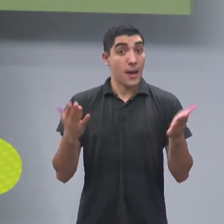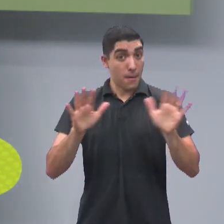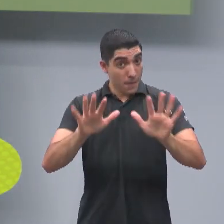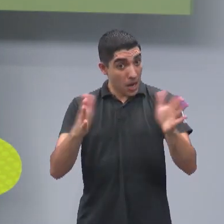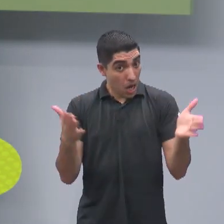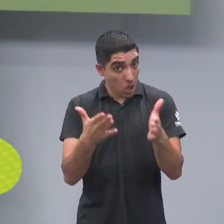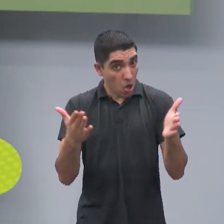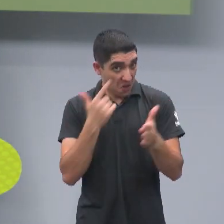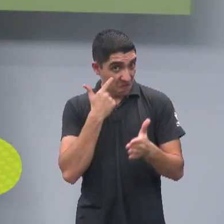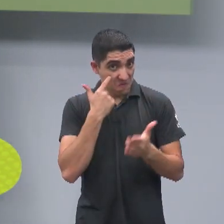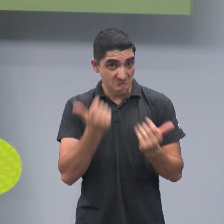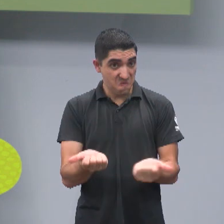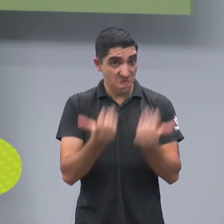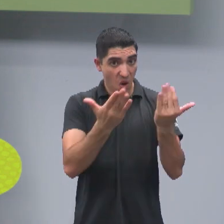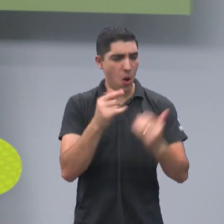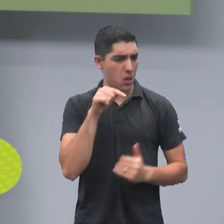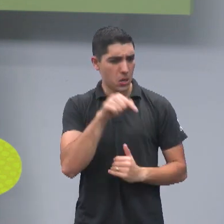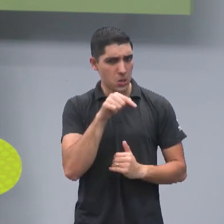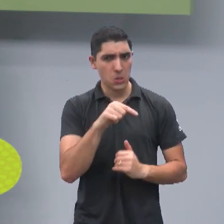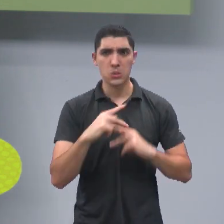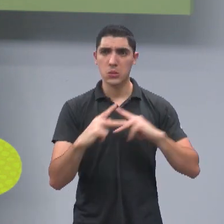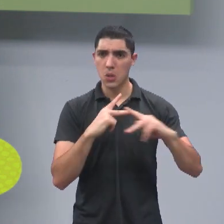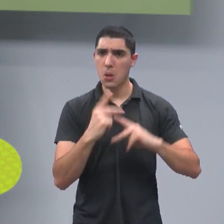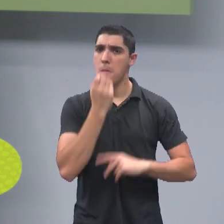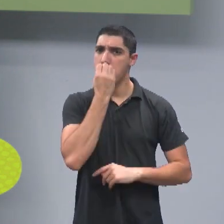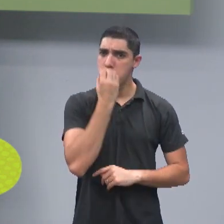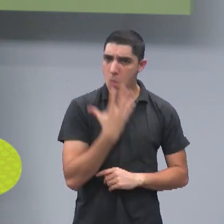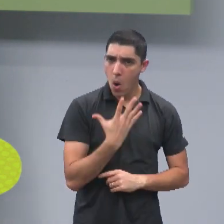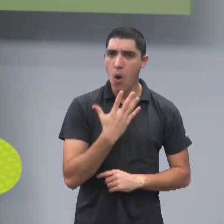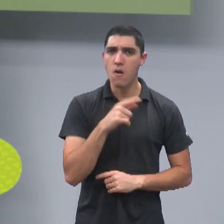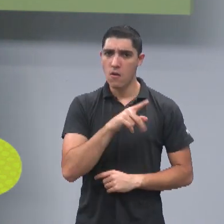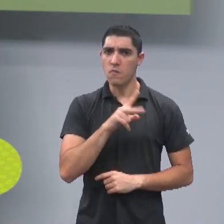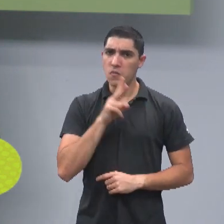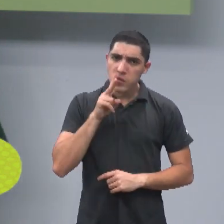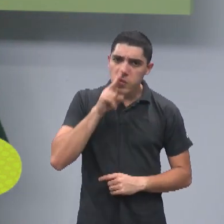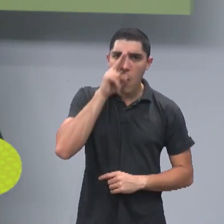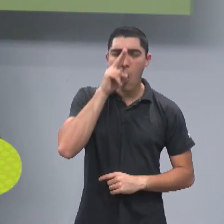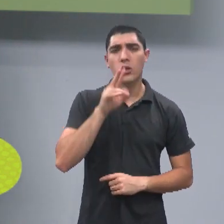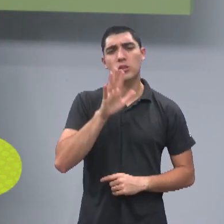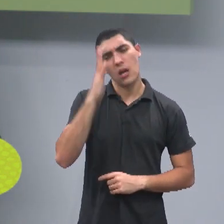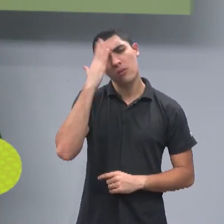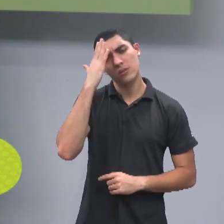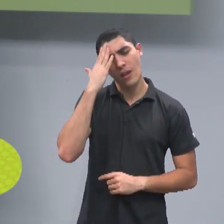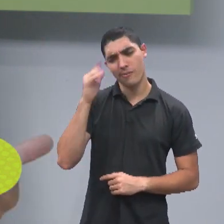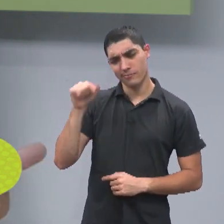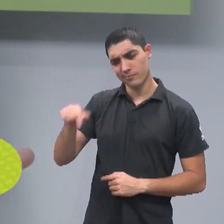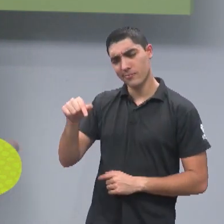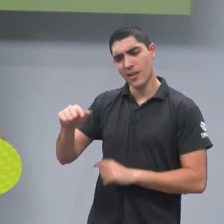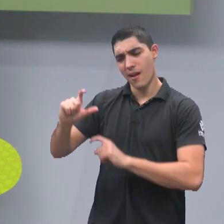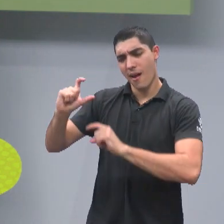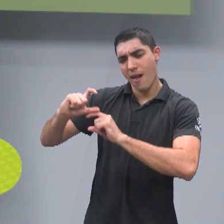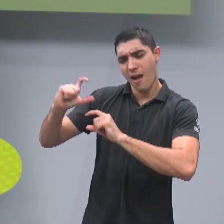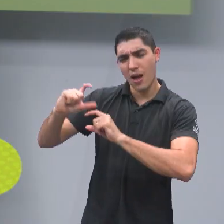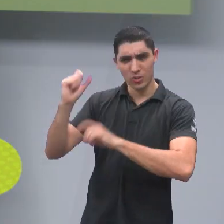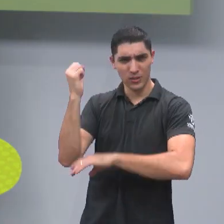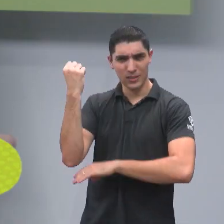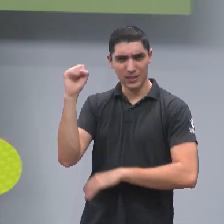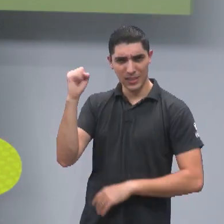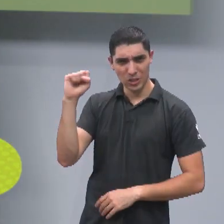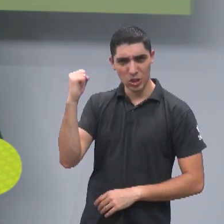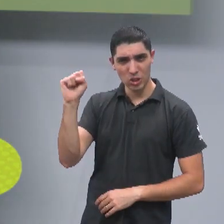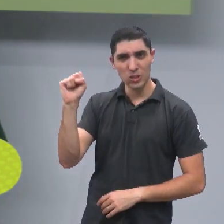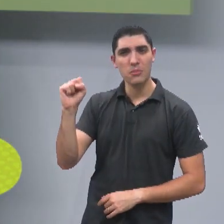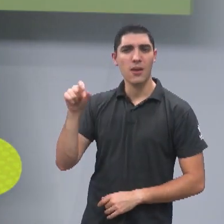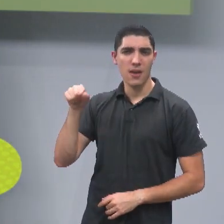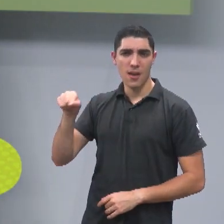mostra que tem um bom futebol. Lógico que Confiança, acredito eu que seja, como eu falei do Docimel do ano passado no